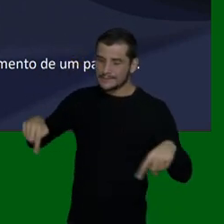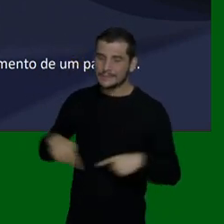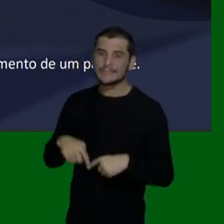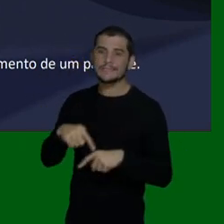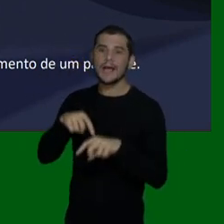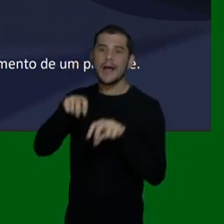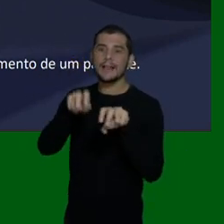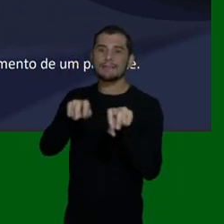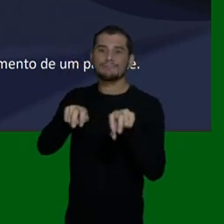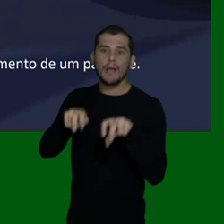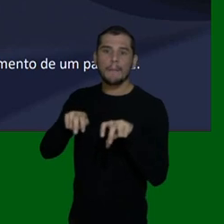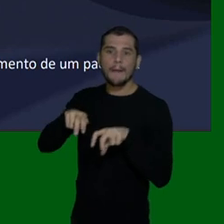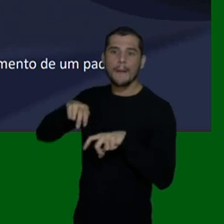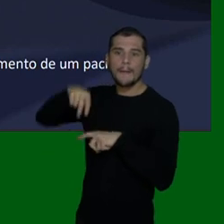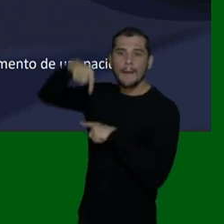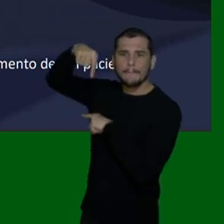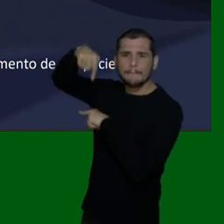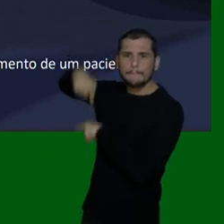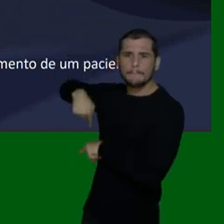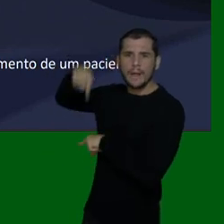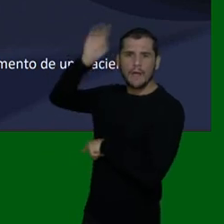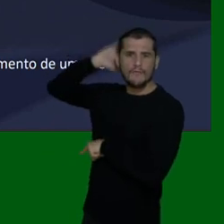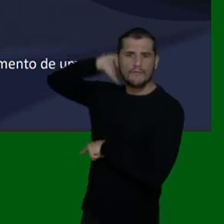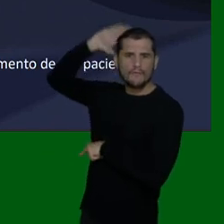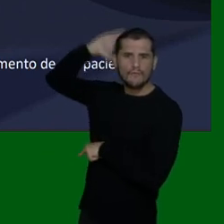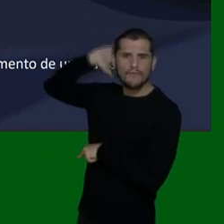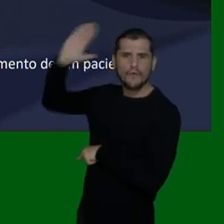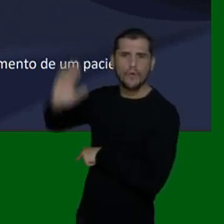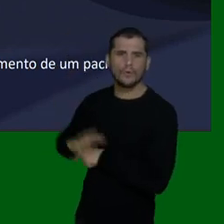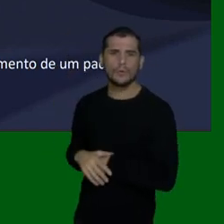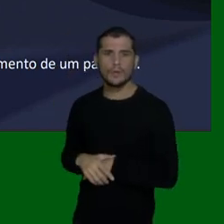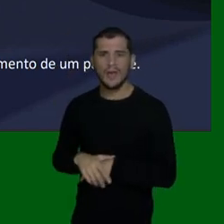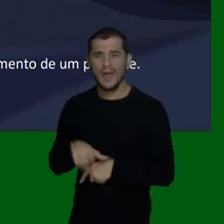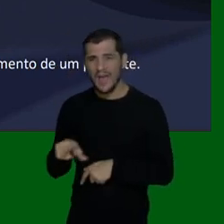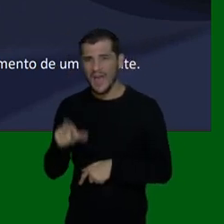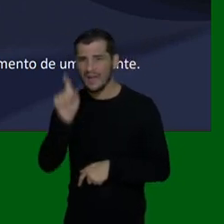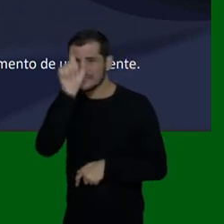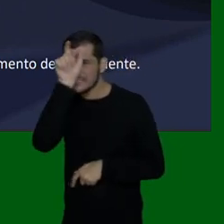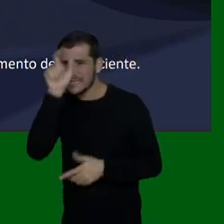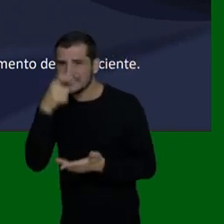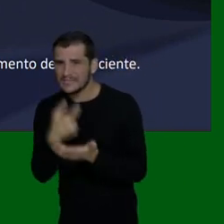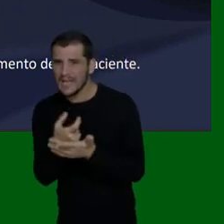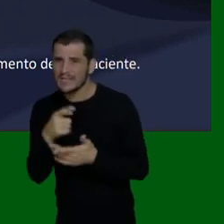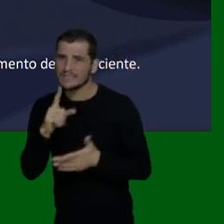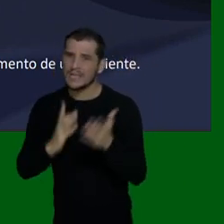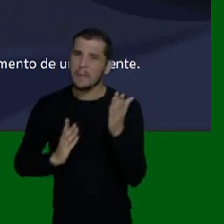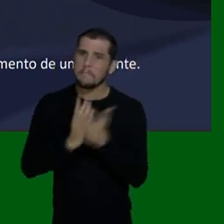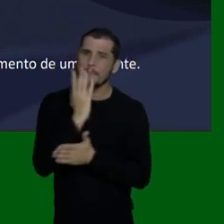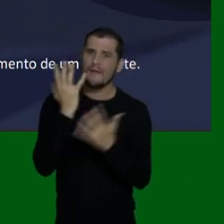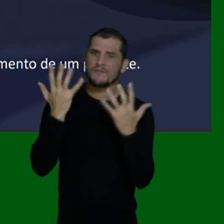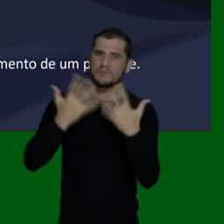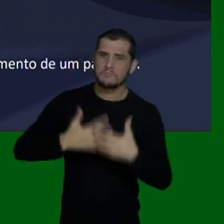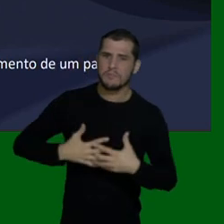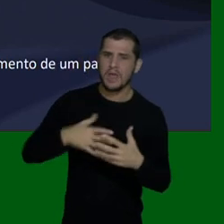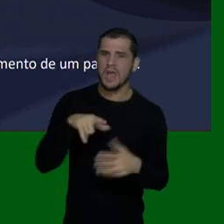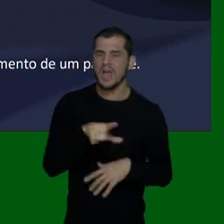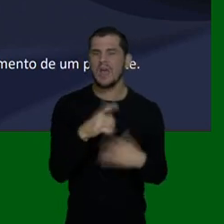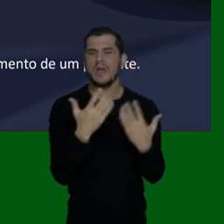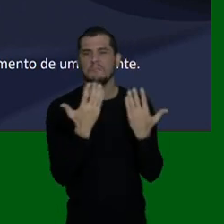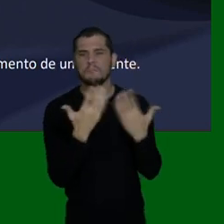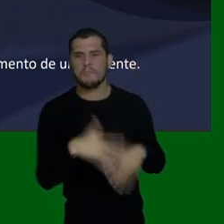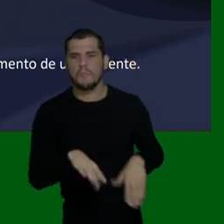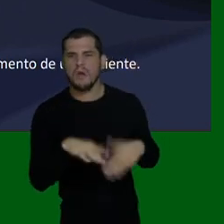ele vai passar não não ele não precisa a prova dele é assim ele não